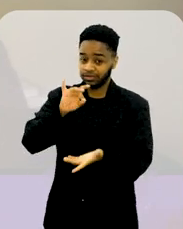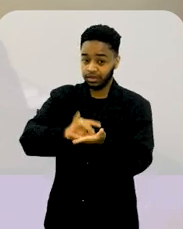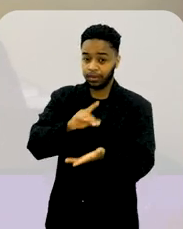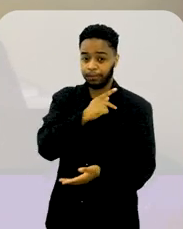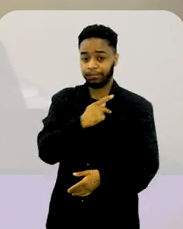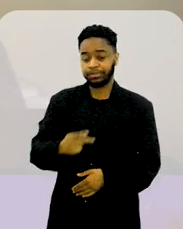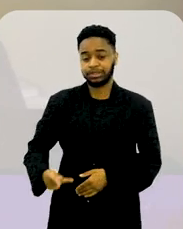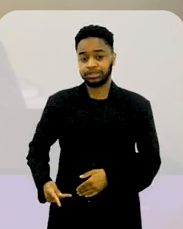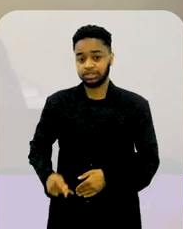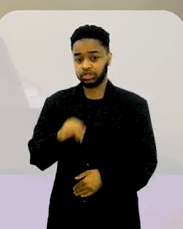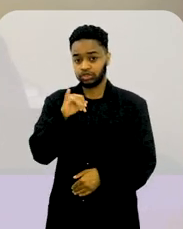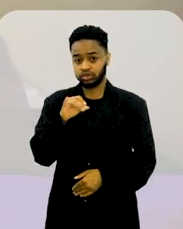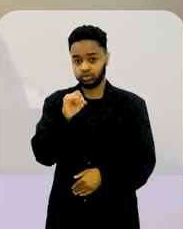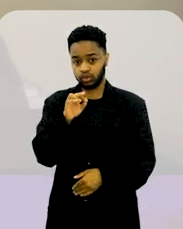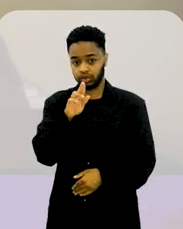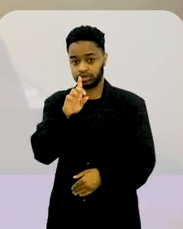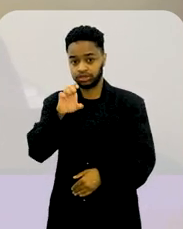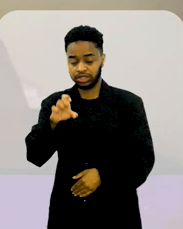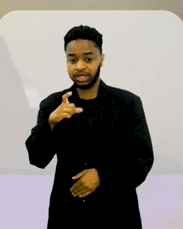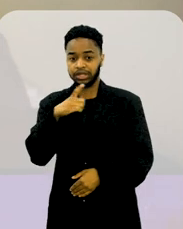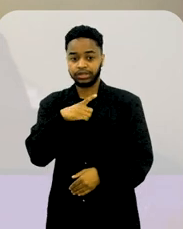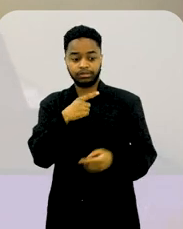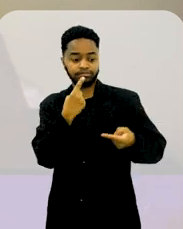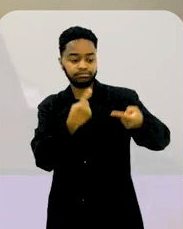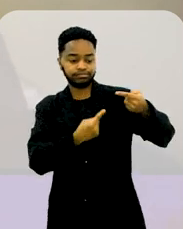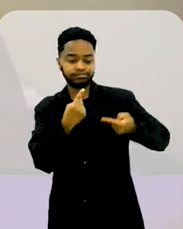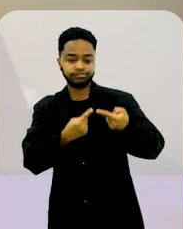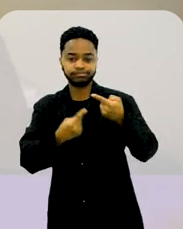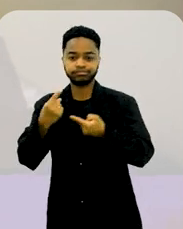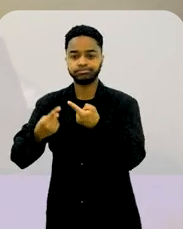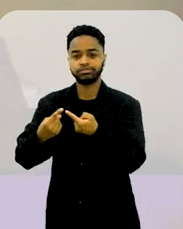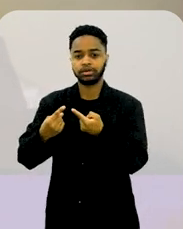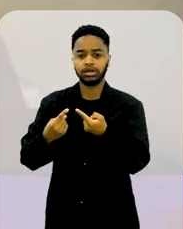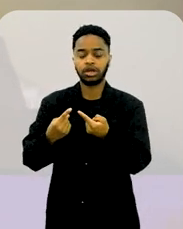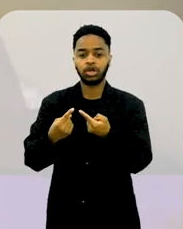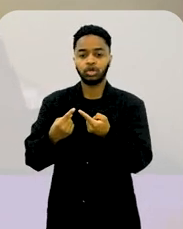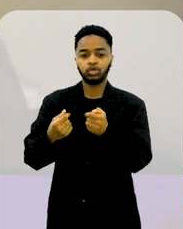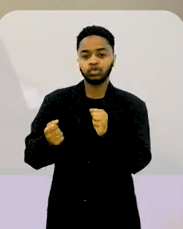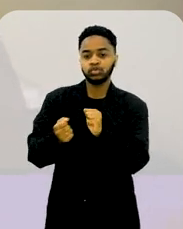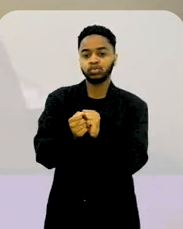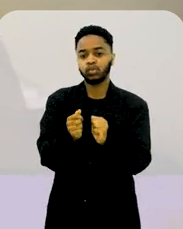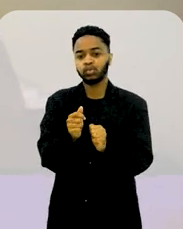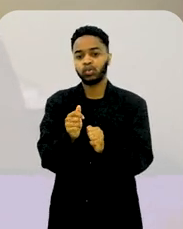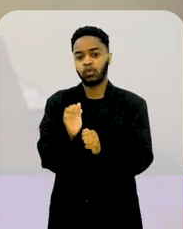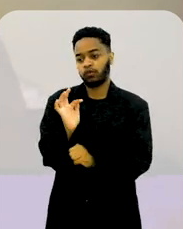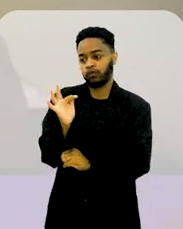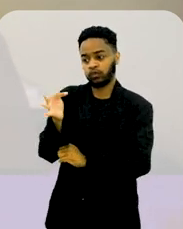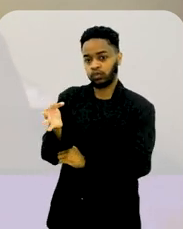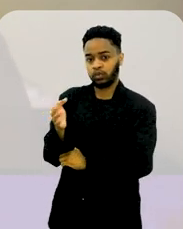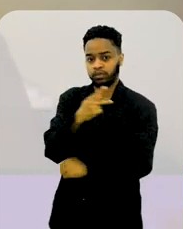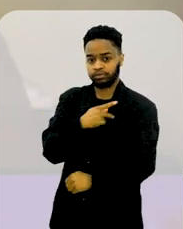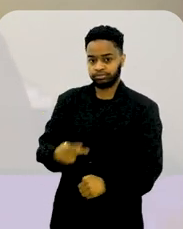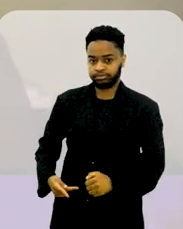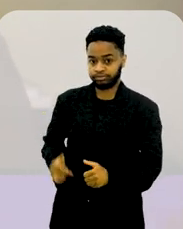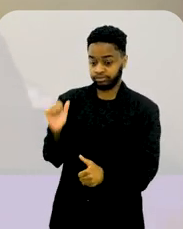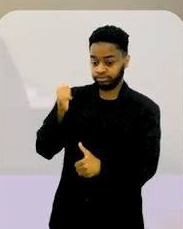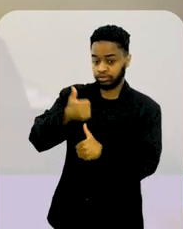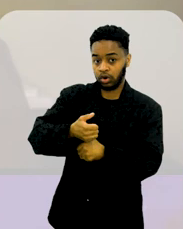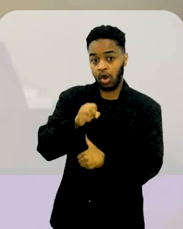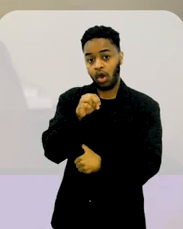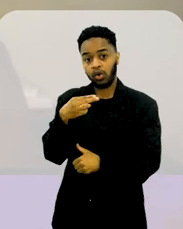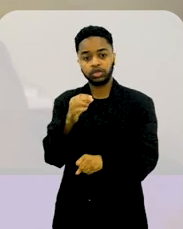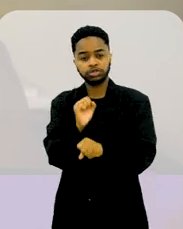presidente Jorge salgado eh tivesse um alinhamento talvez com um próximo presidente eh e